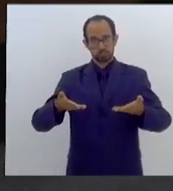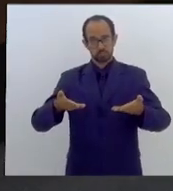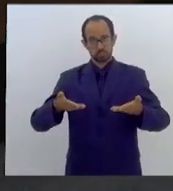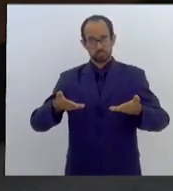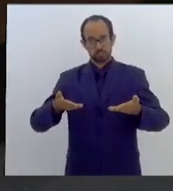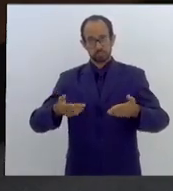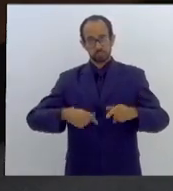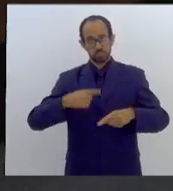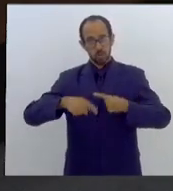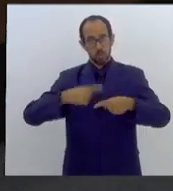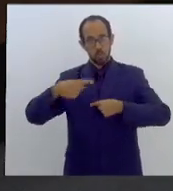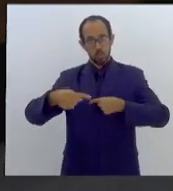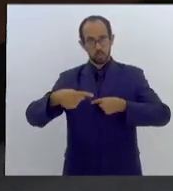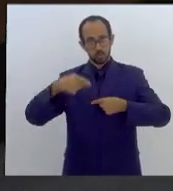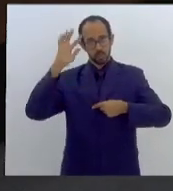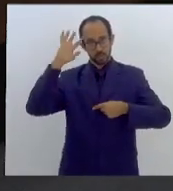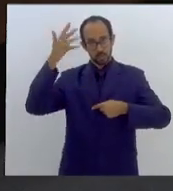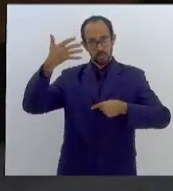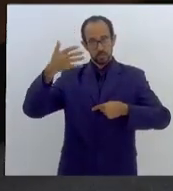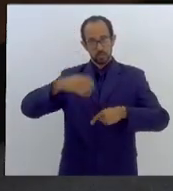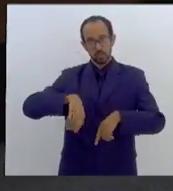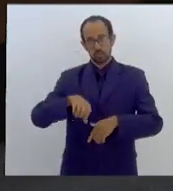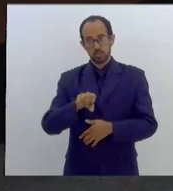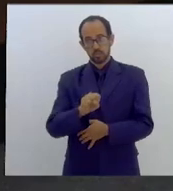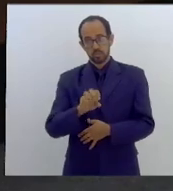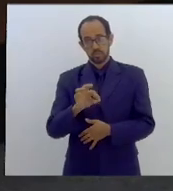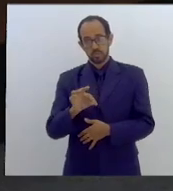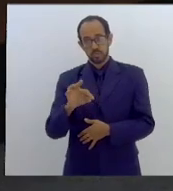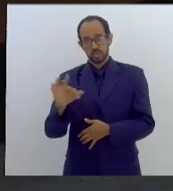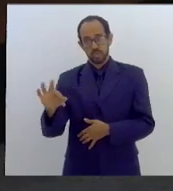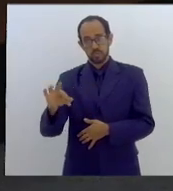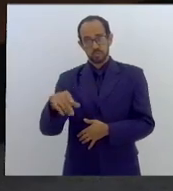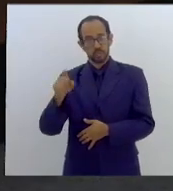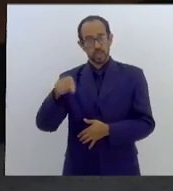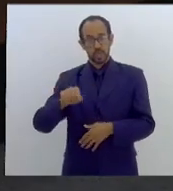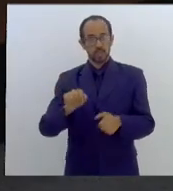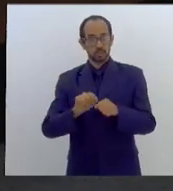a próxima decisão do Supremo é dizer cumpra-se de imediato.